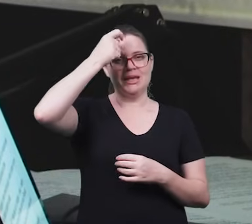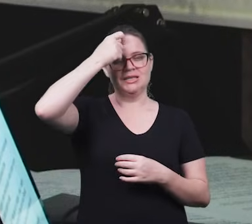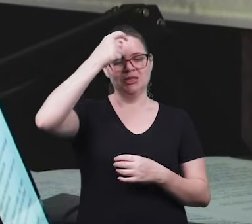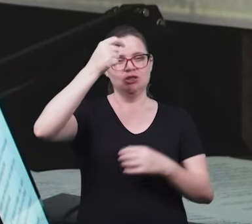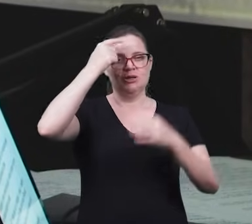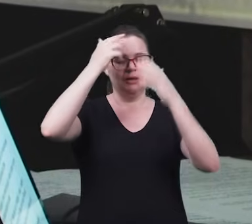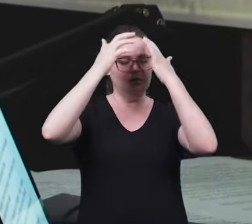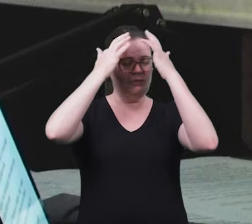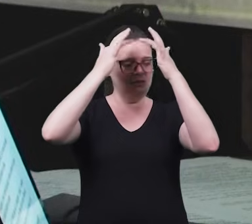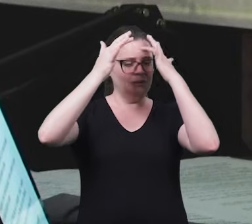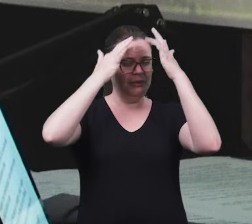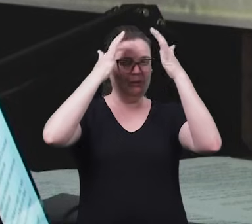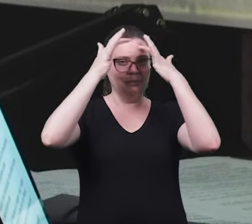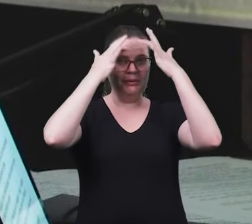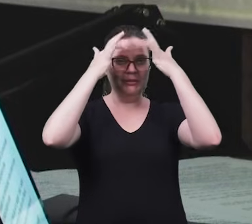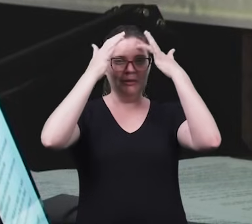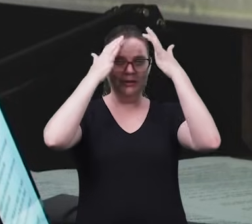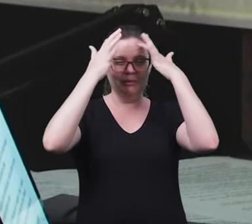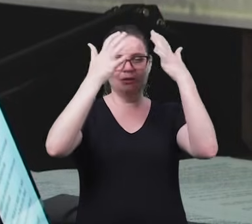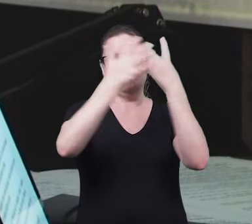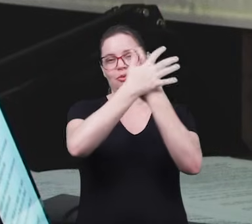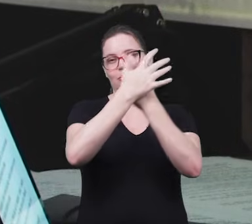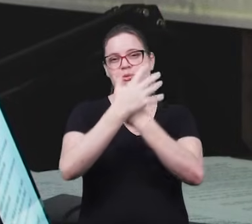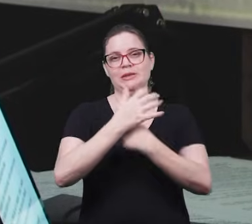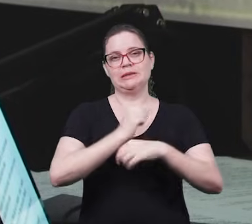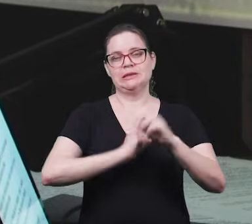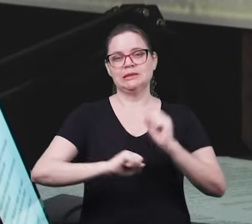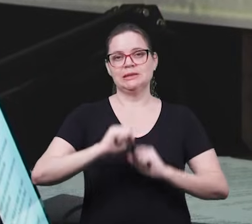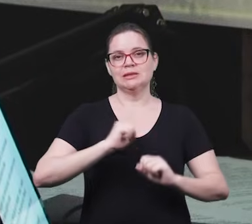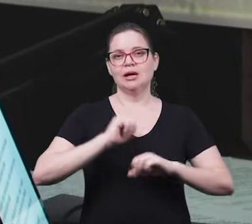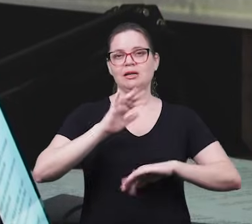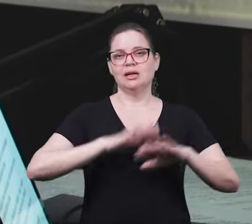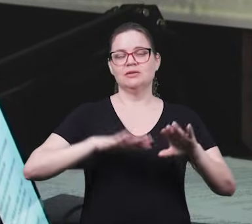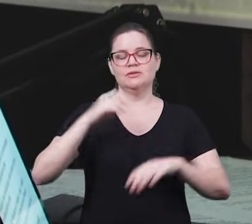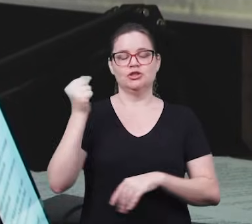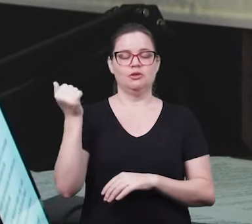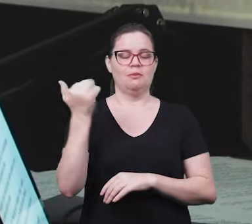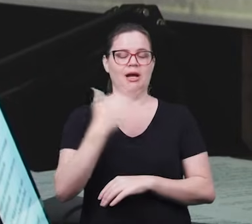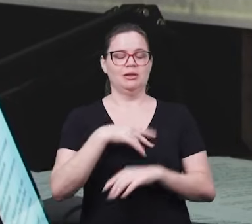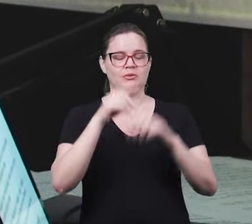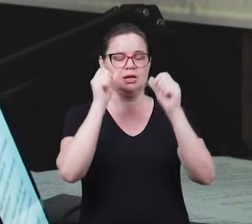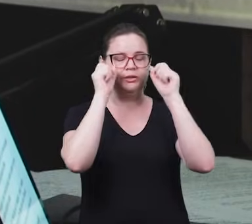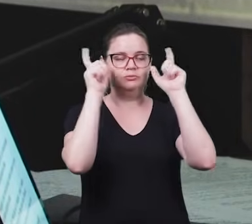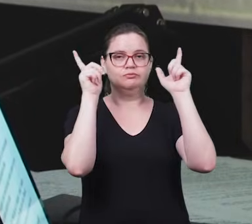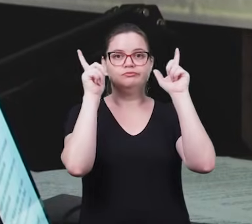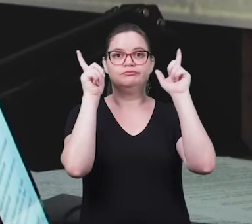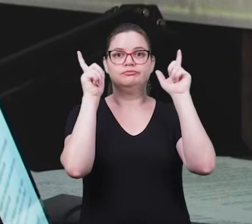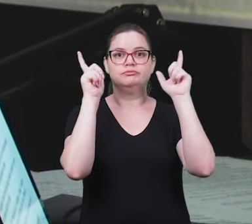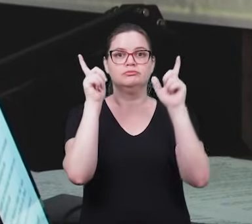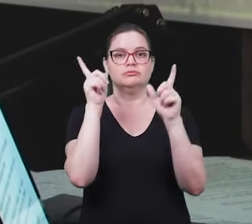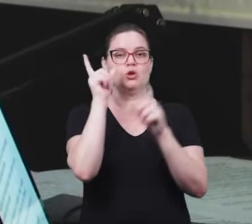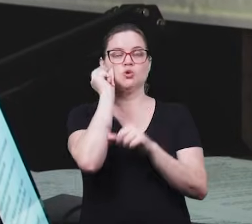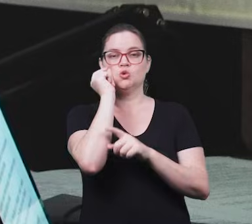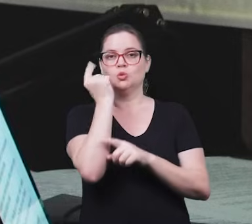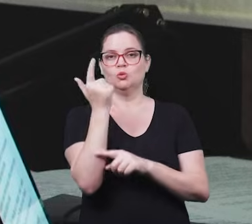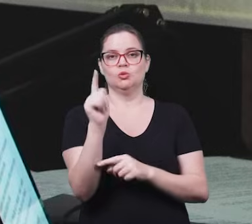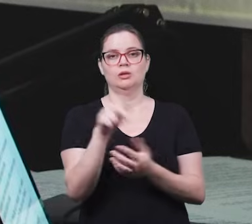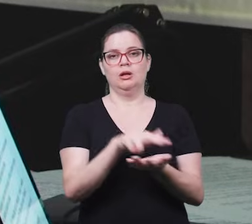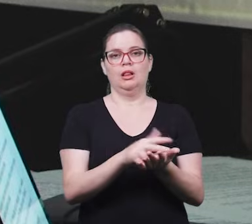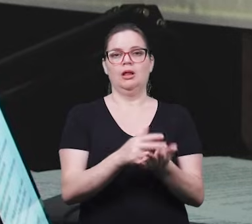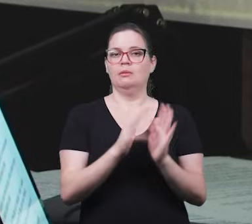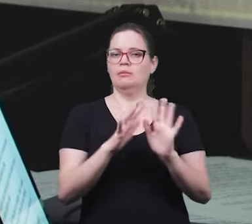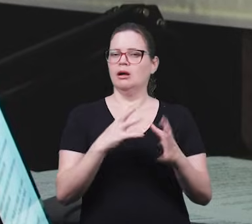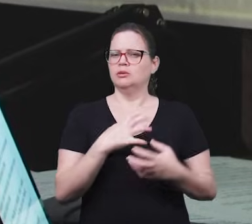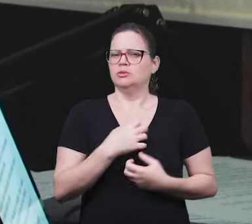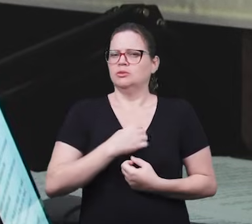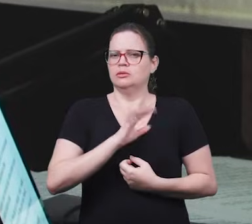sendo atingidas por isso. Então, às vezes, de madrugada, né, o sono foge, mas não se